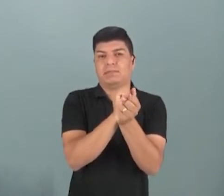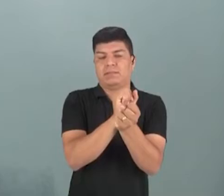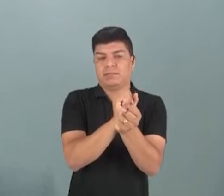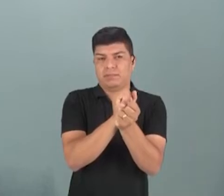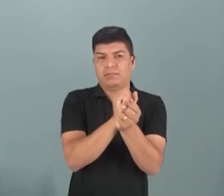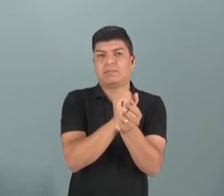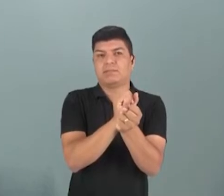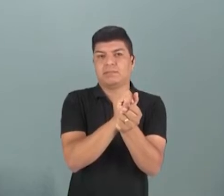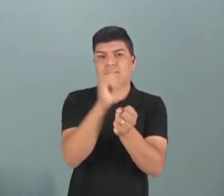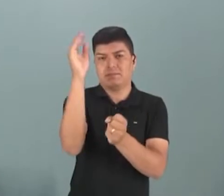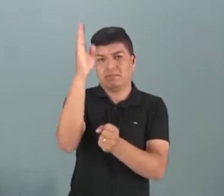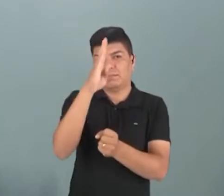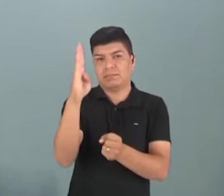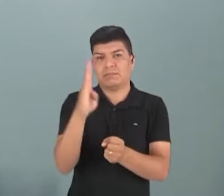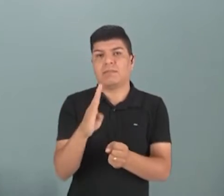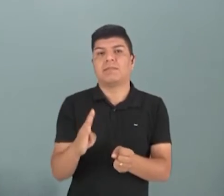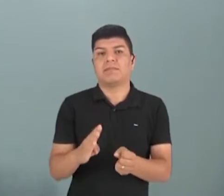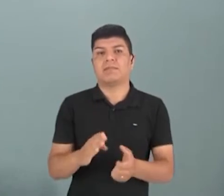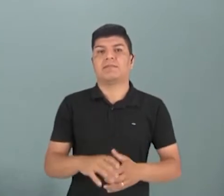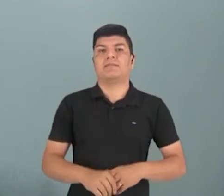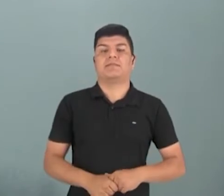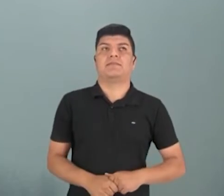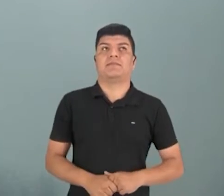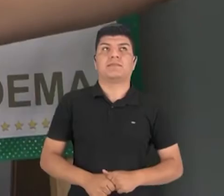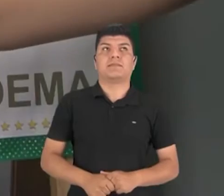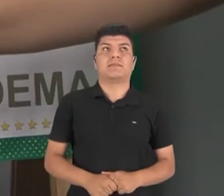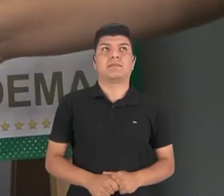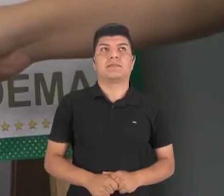aqui para o Brasil